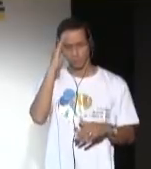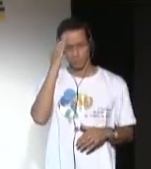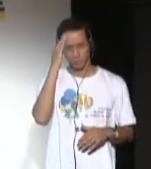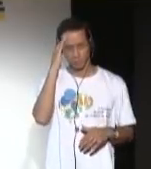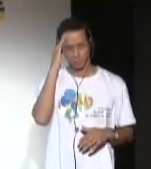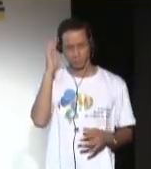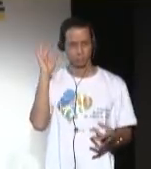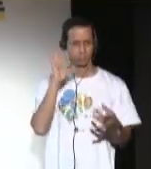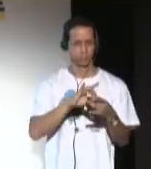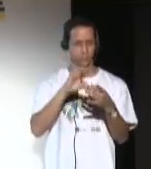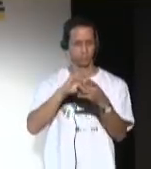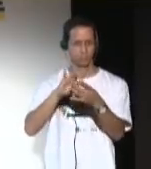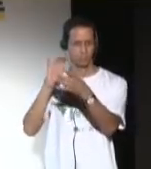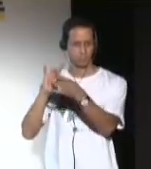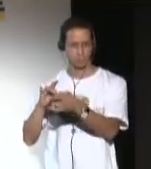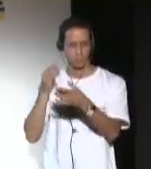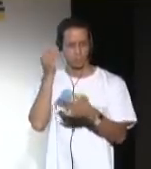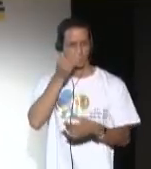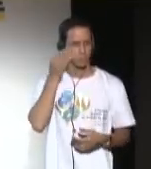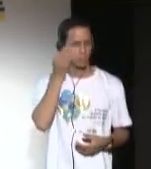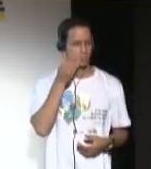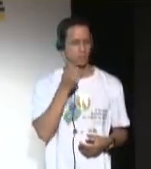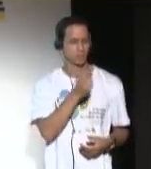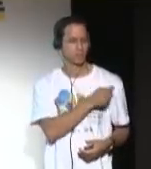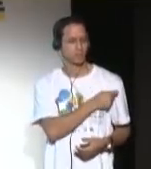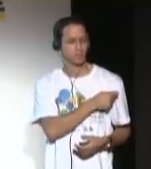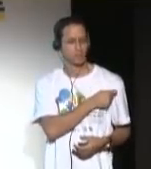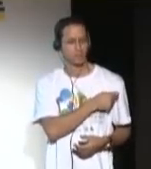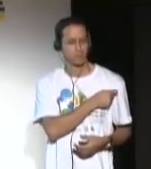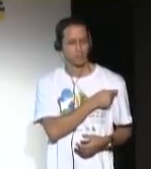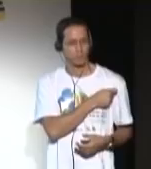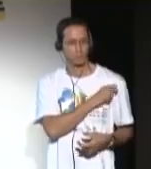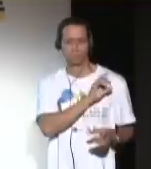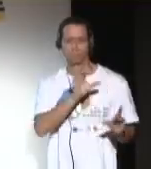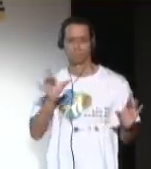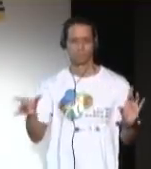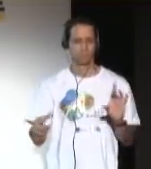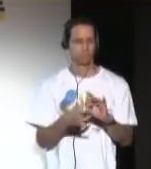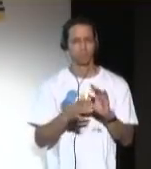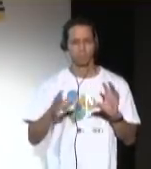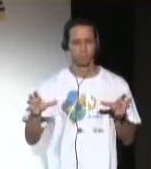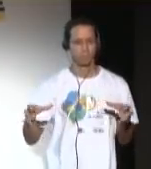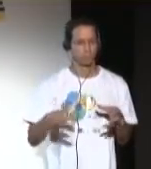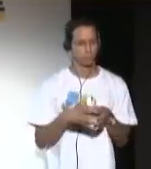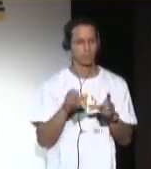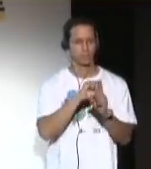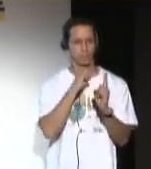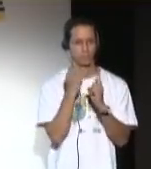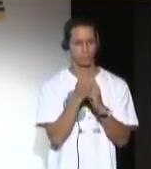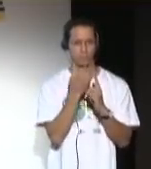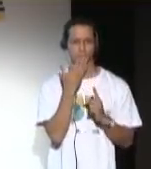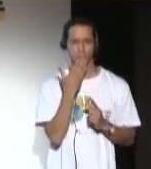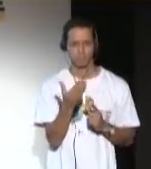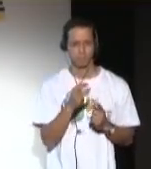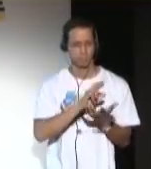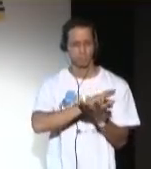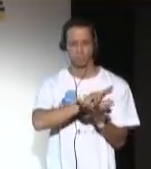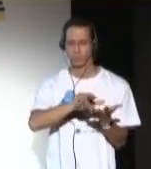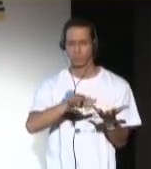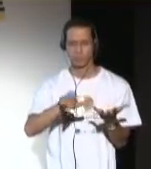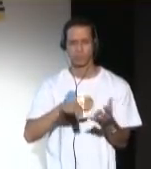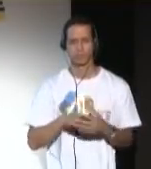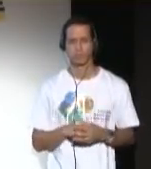e conectar as experiências dos alunos para causar engajamento social. Então, é um pedido bem cheio aqui, né?